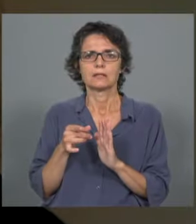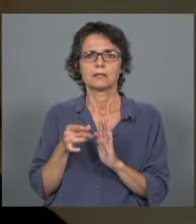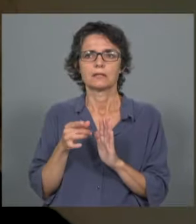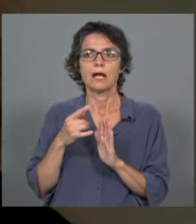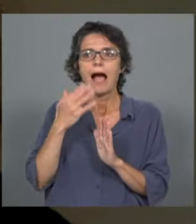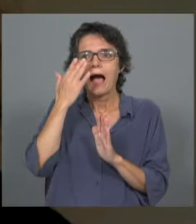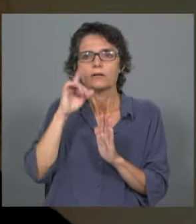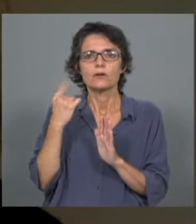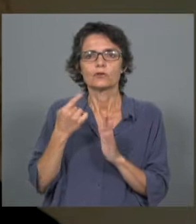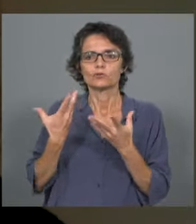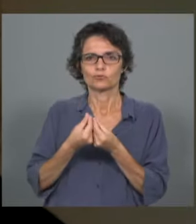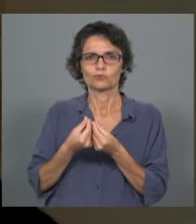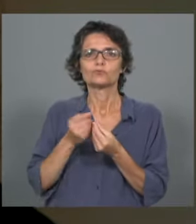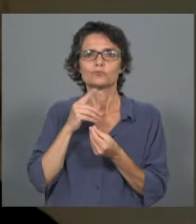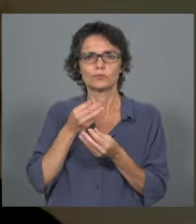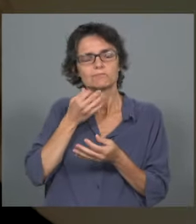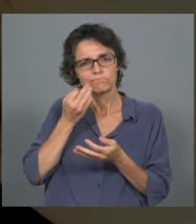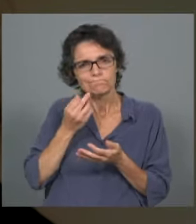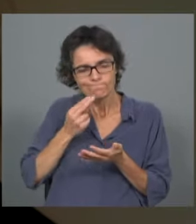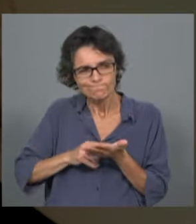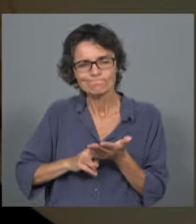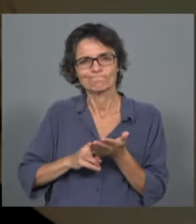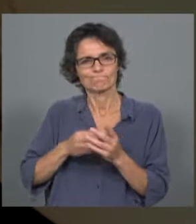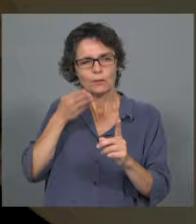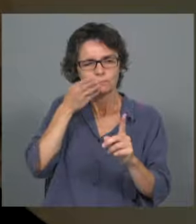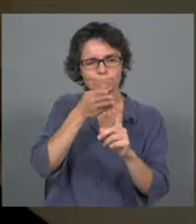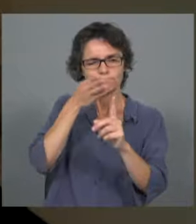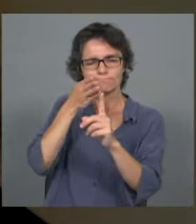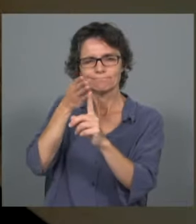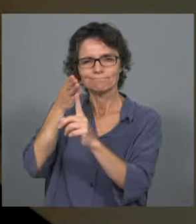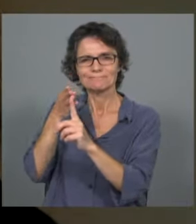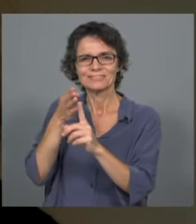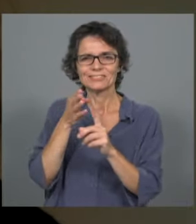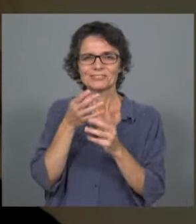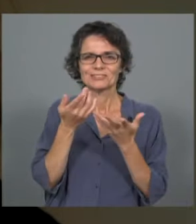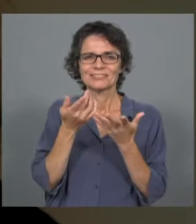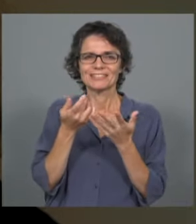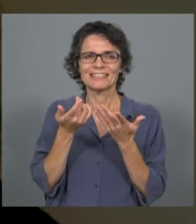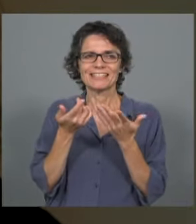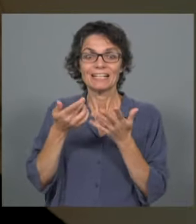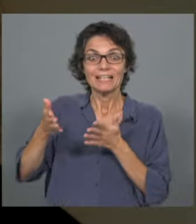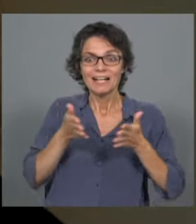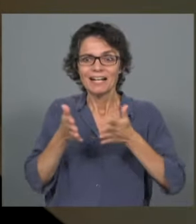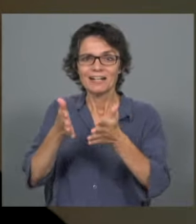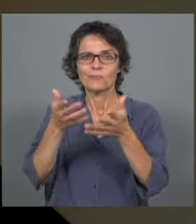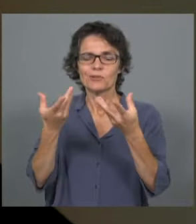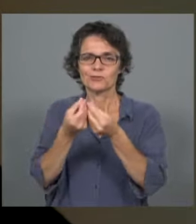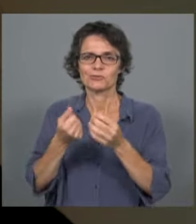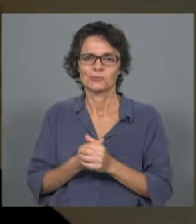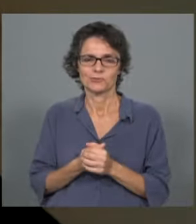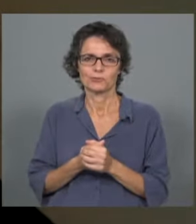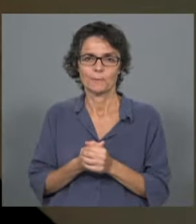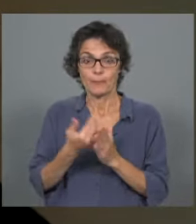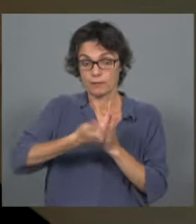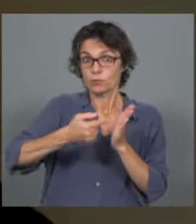juntos, podemos estabelecer metas comuns e este documento da Ecoigrejas estabelece, que nos faz